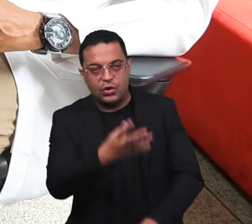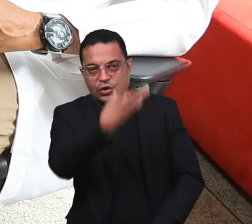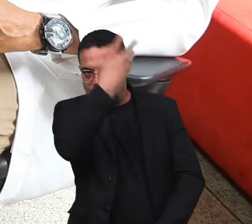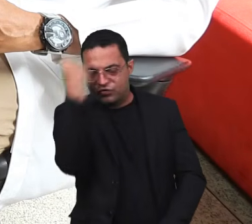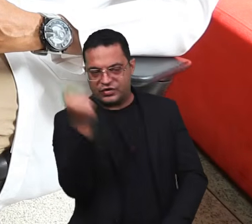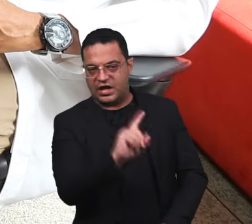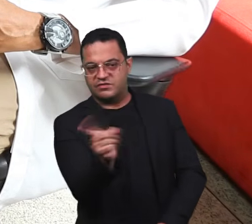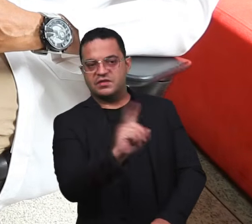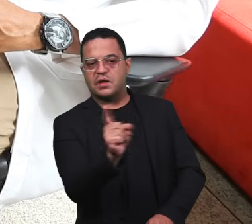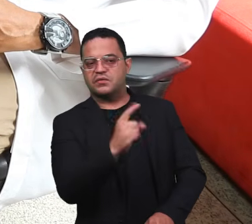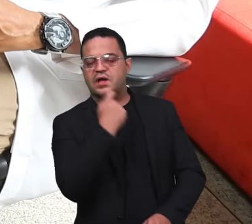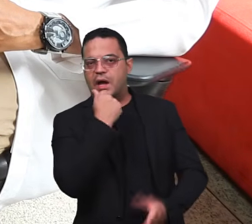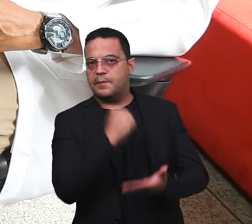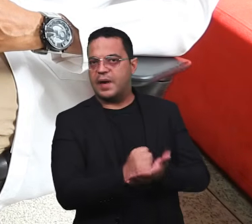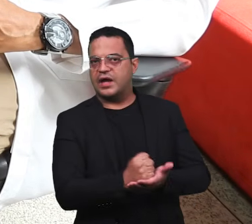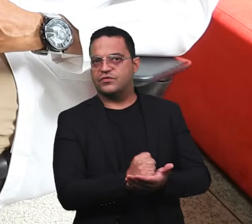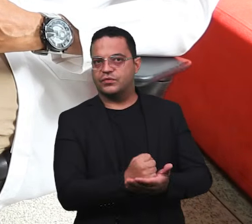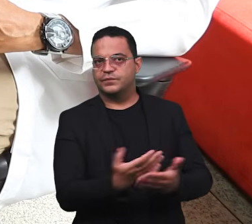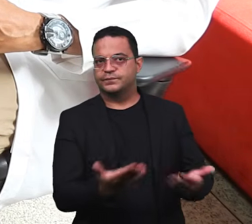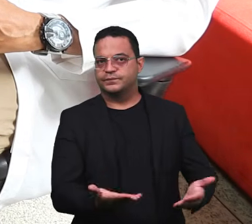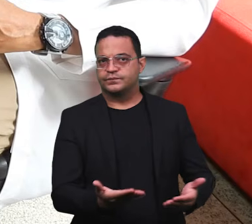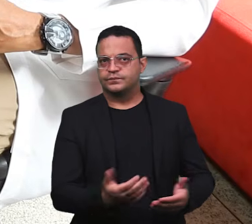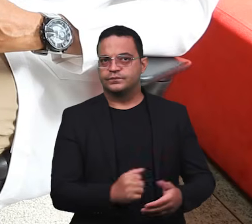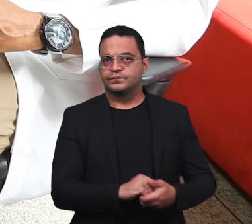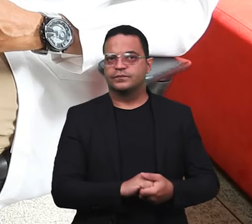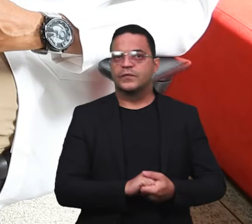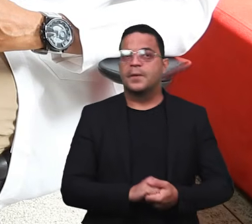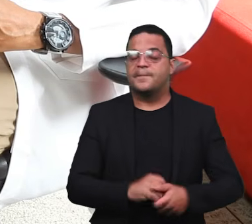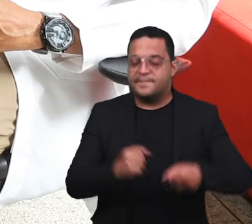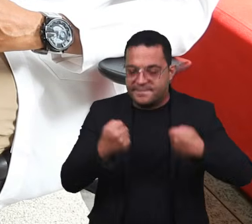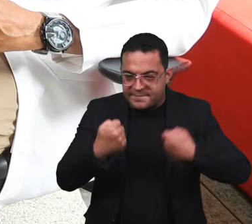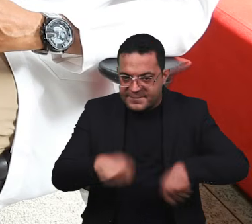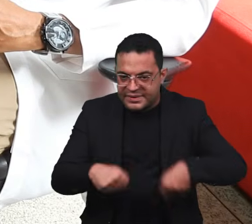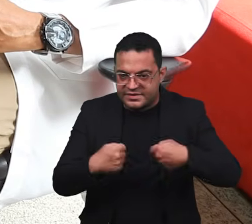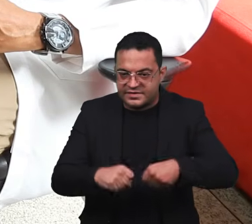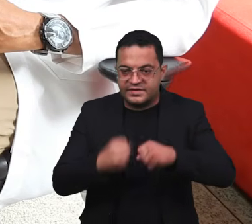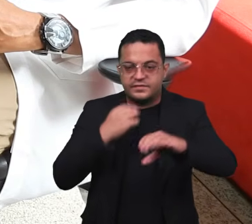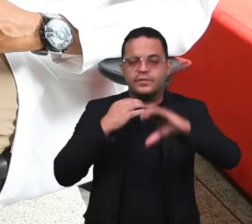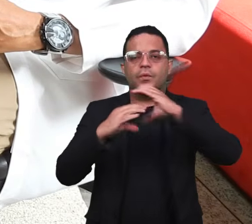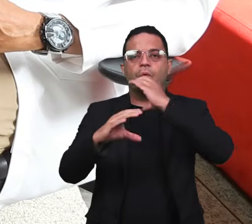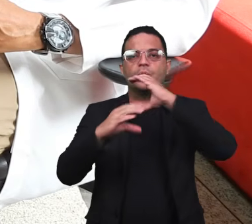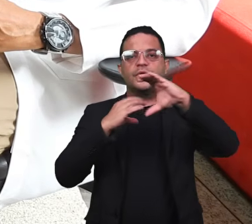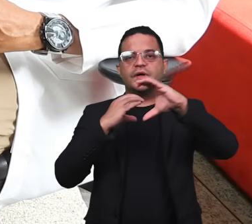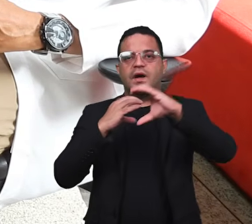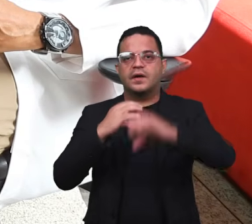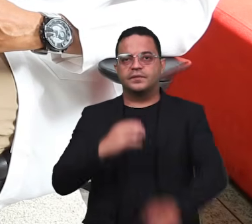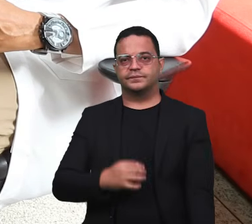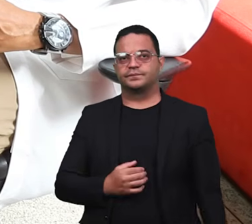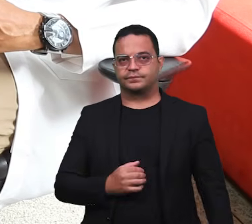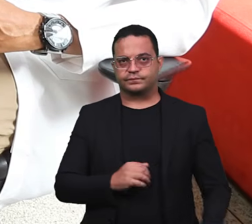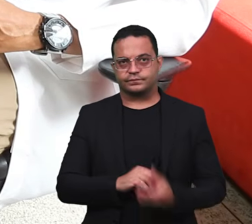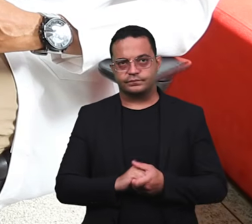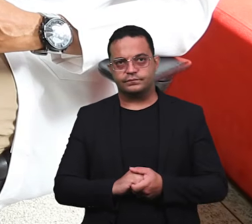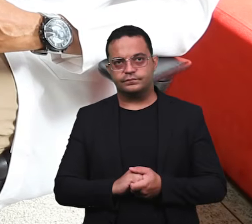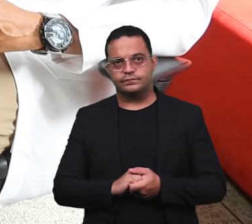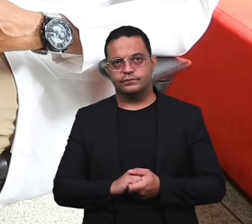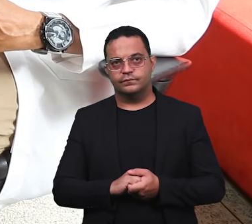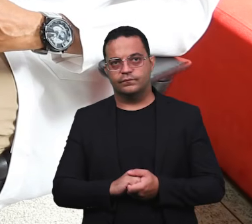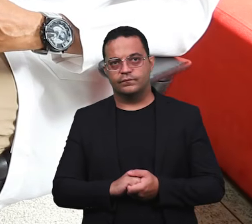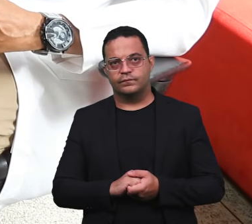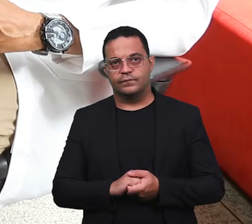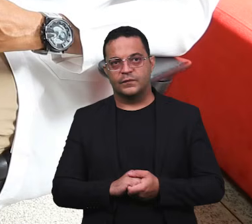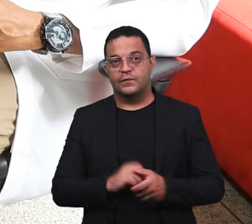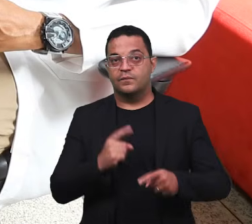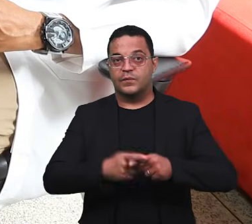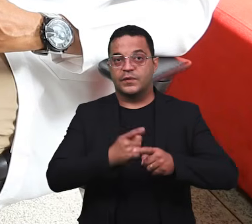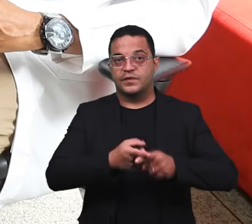esquece, tem dificuldade de andar, esse irmão precisa ser comunicado, vai antes falar assim,